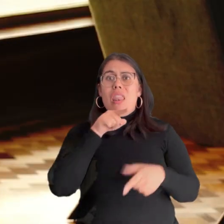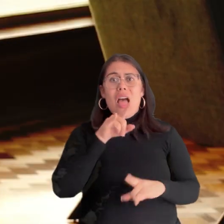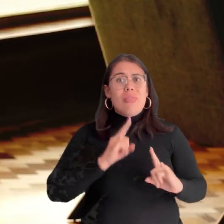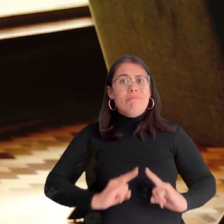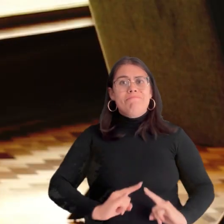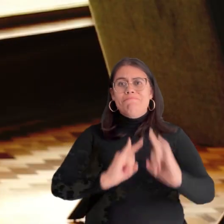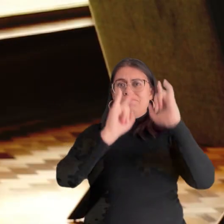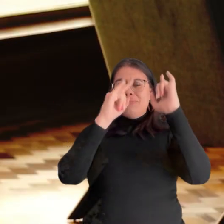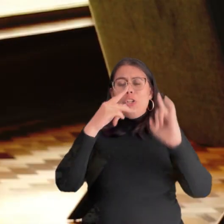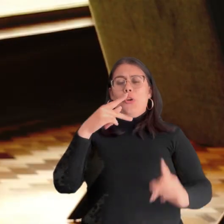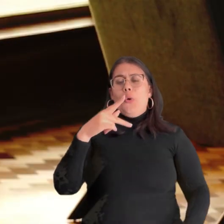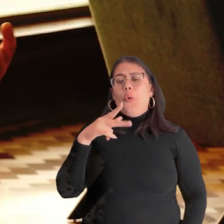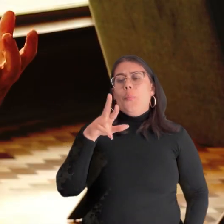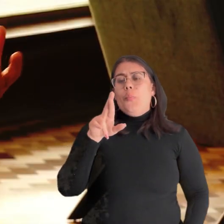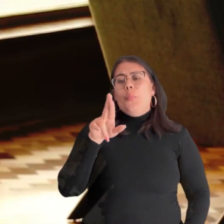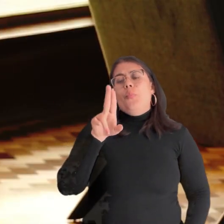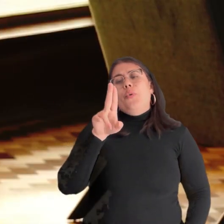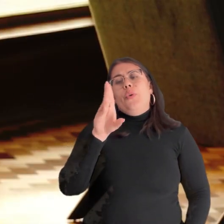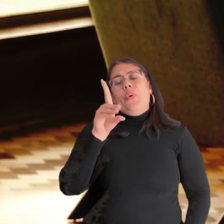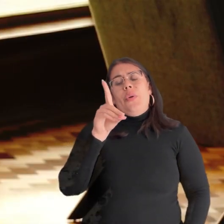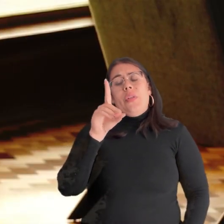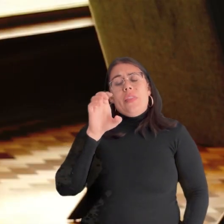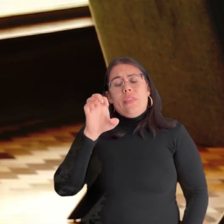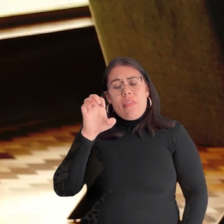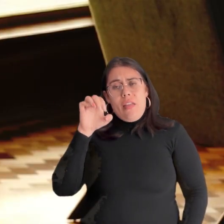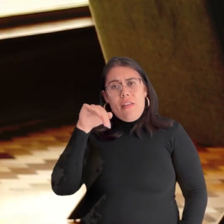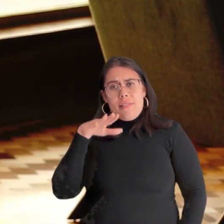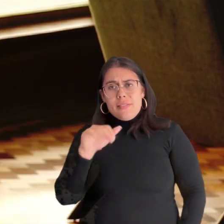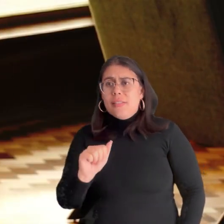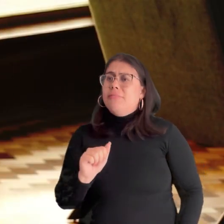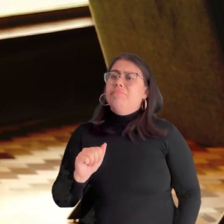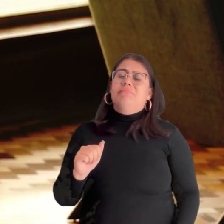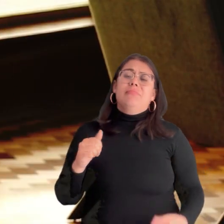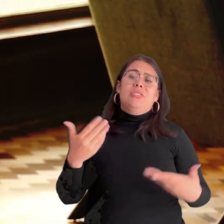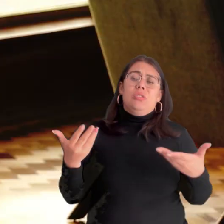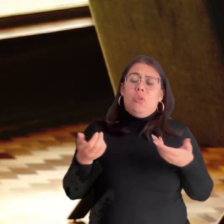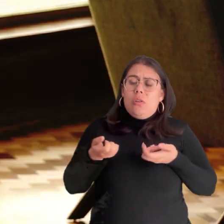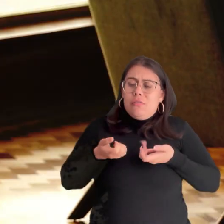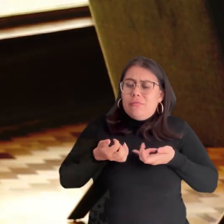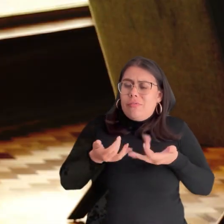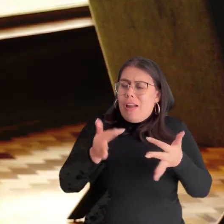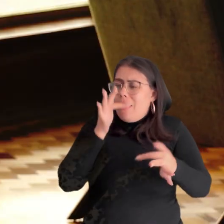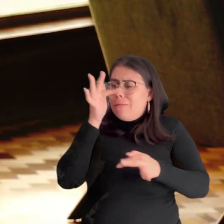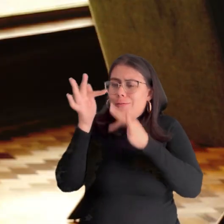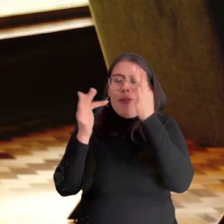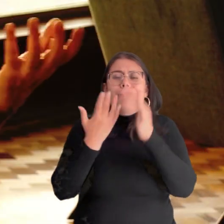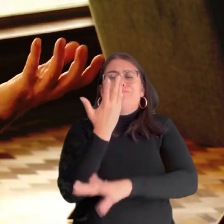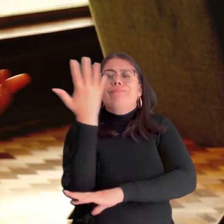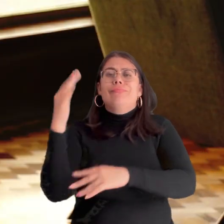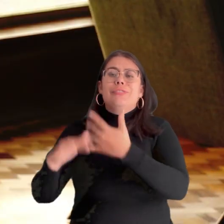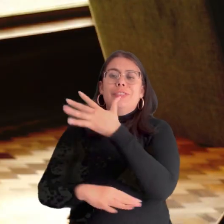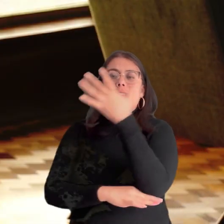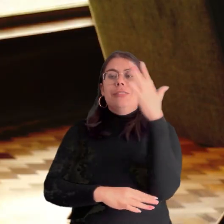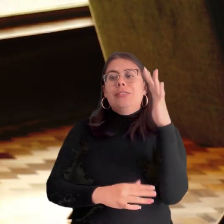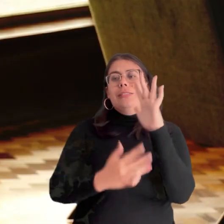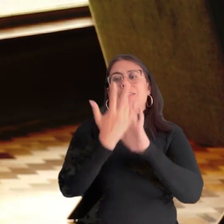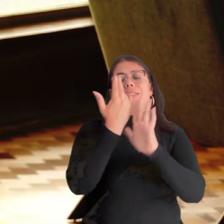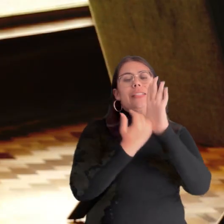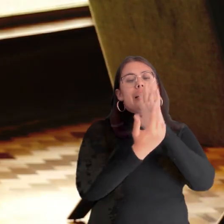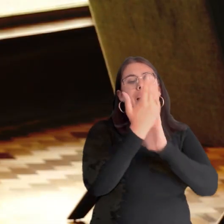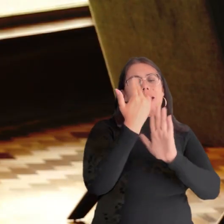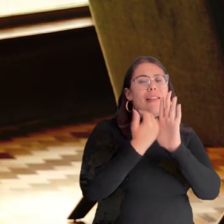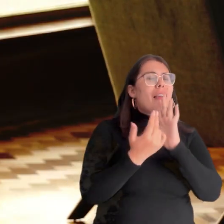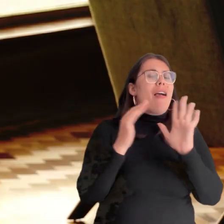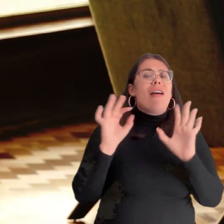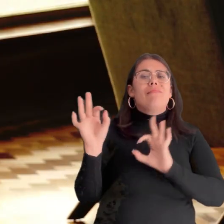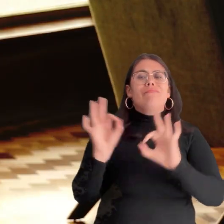Ou seja, um térreo totalmente livre, desenhado pelo Rino Leve e com azulejos e desenho de um jardim magnífico